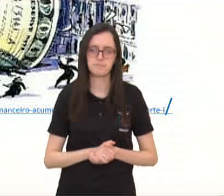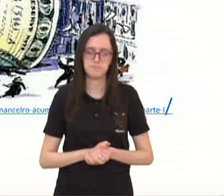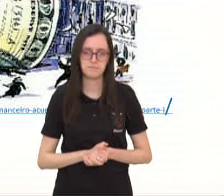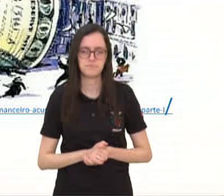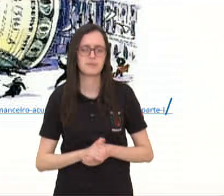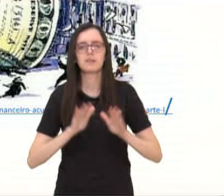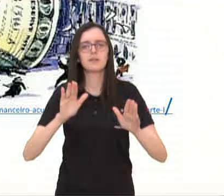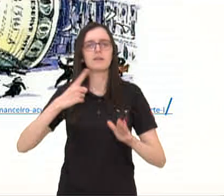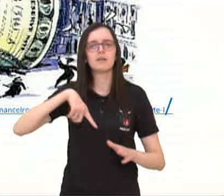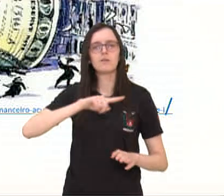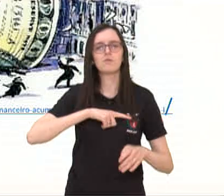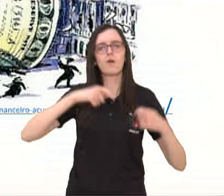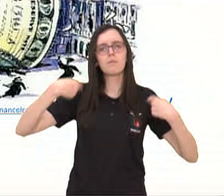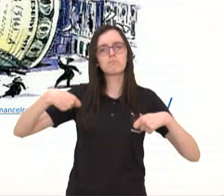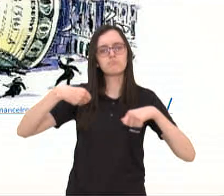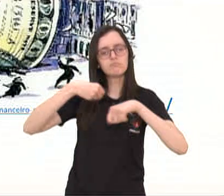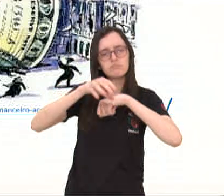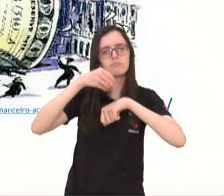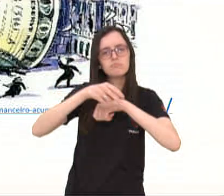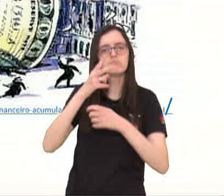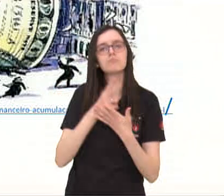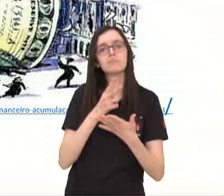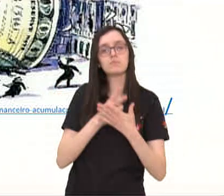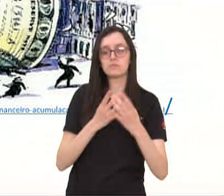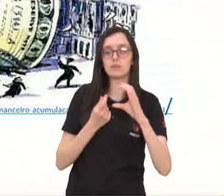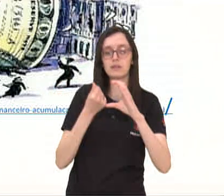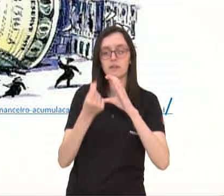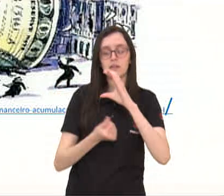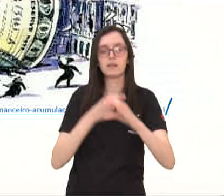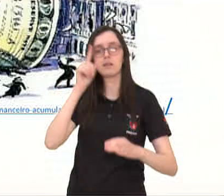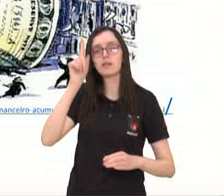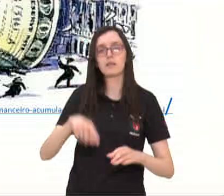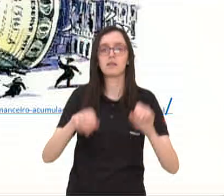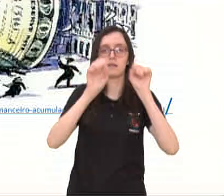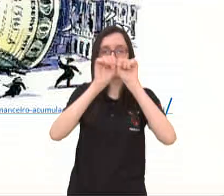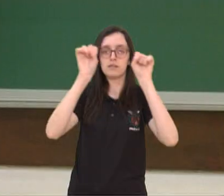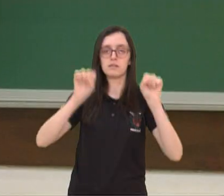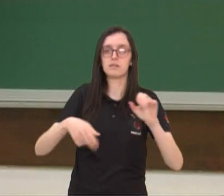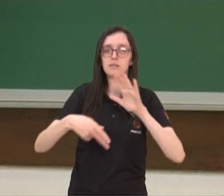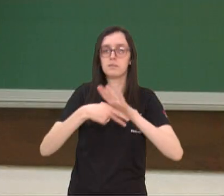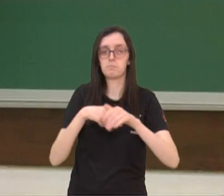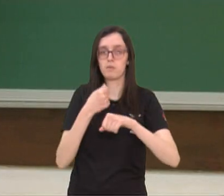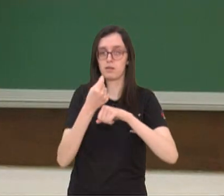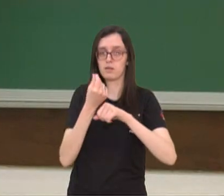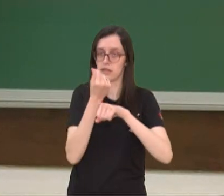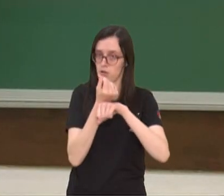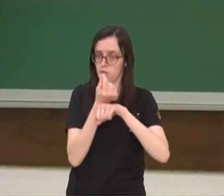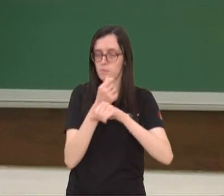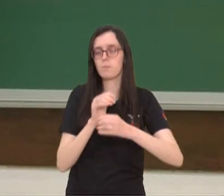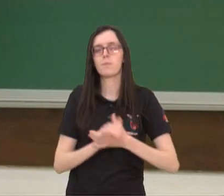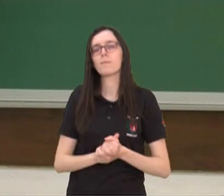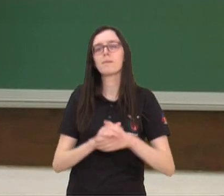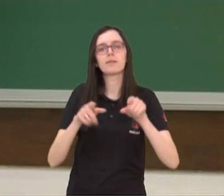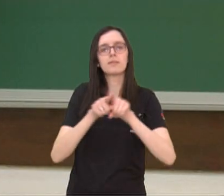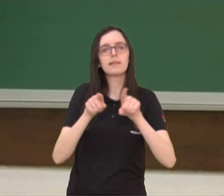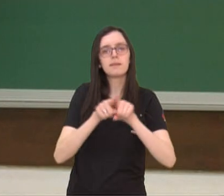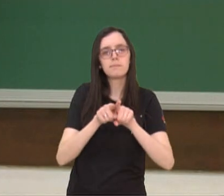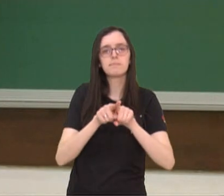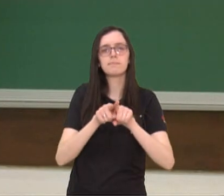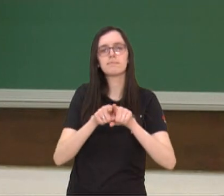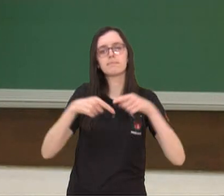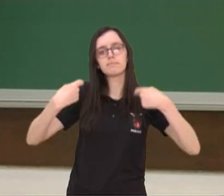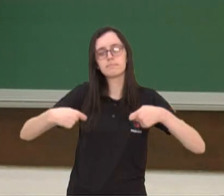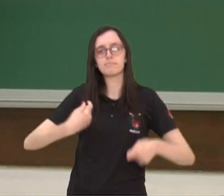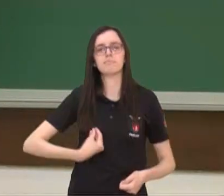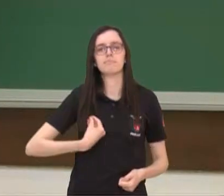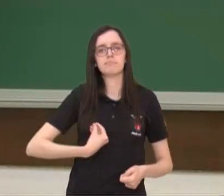Embora devemos salientar que o capitalismo é um modelo, é um sistema econômico e deveria